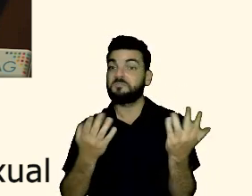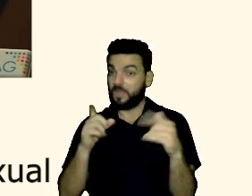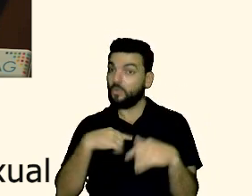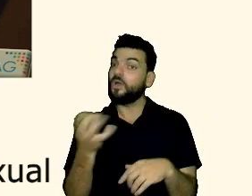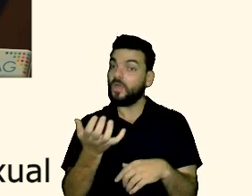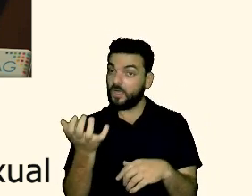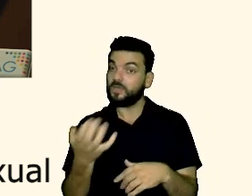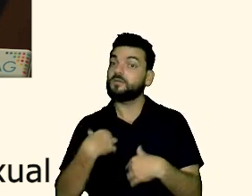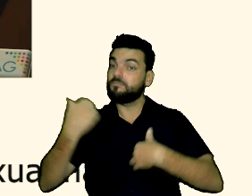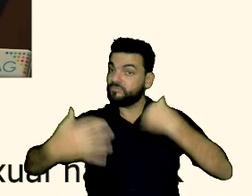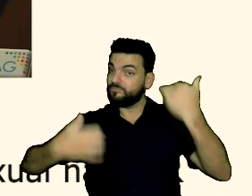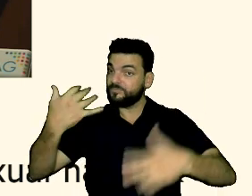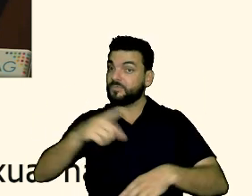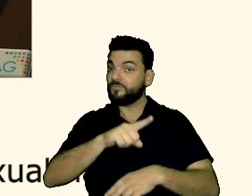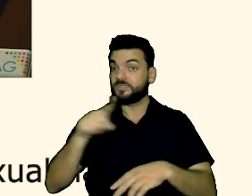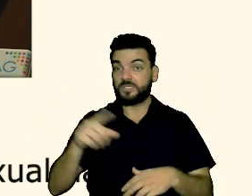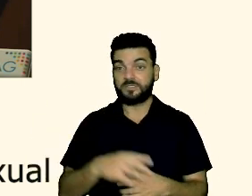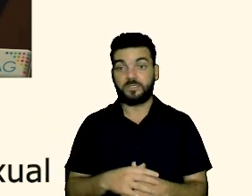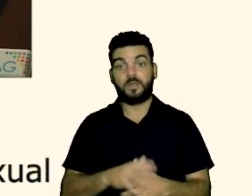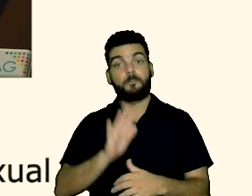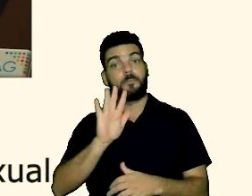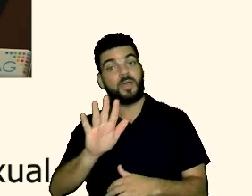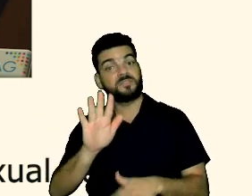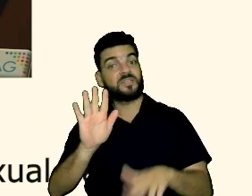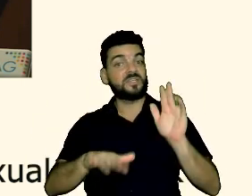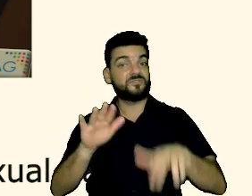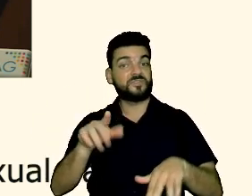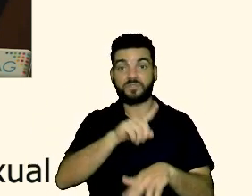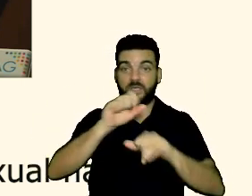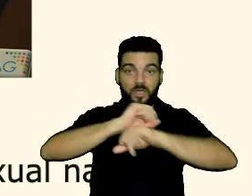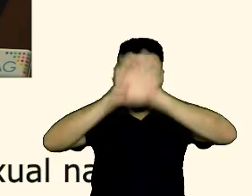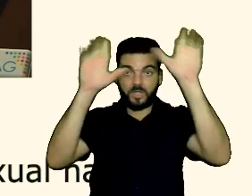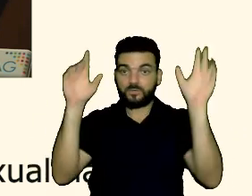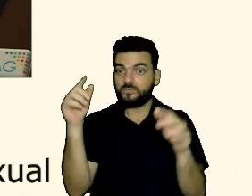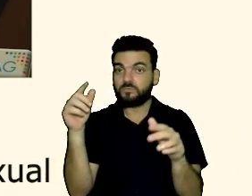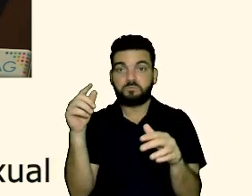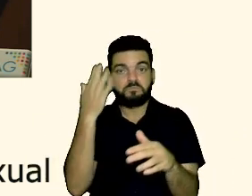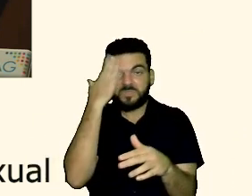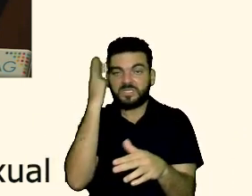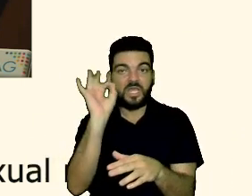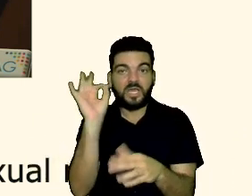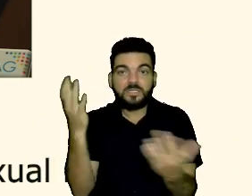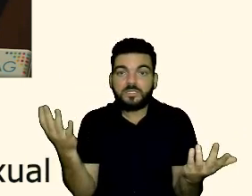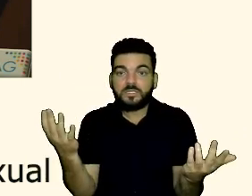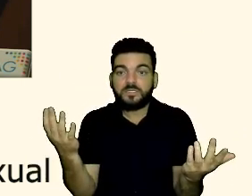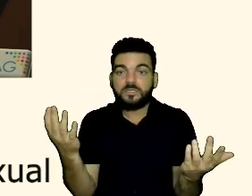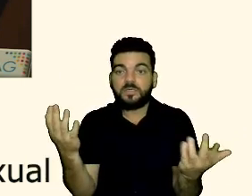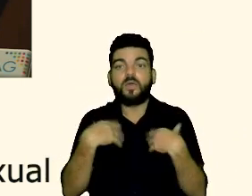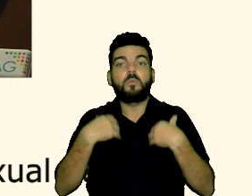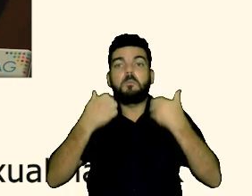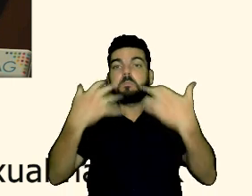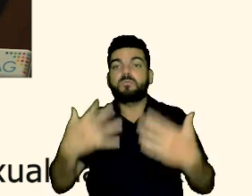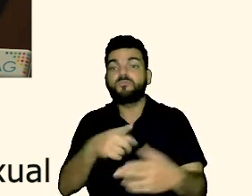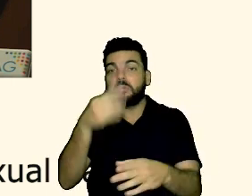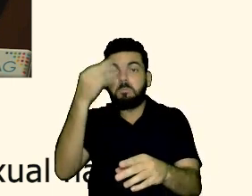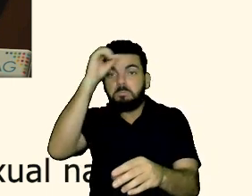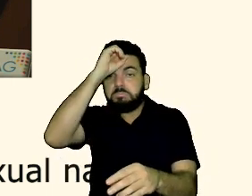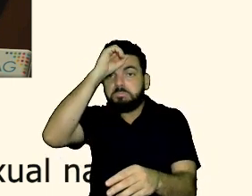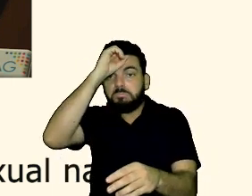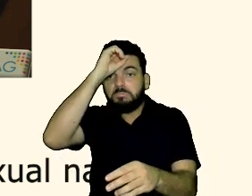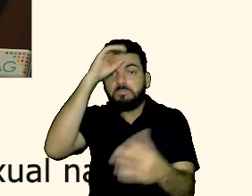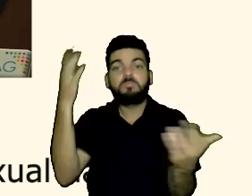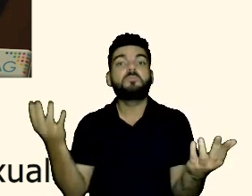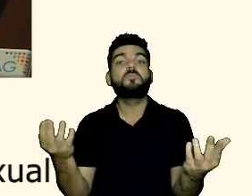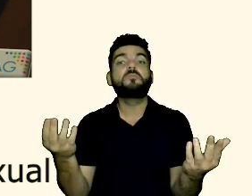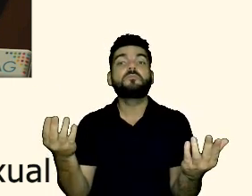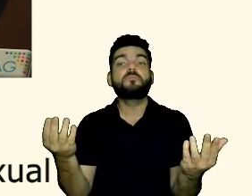minha intenção, que significa o que eu quero de você, né? O que eu quero do outro na minha relação de trabalho, as